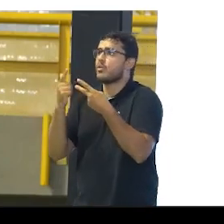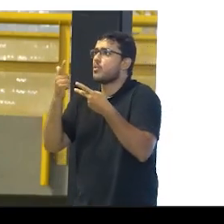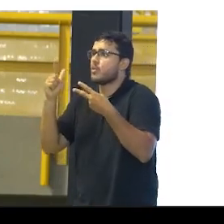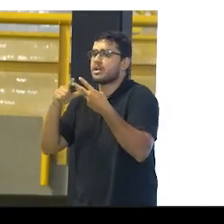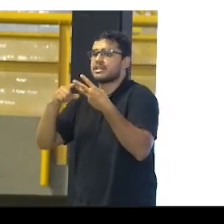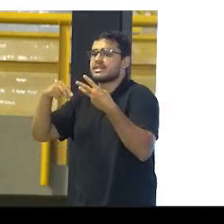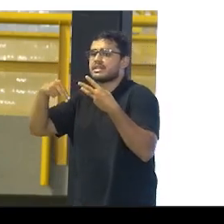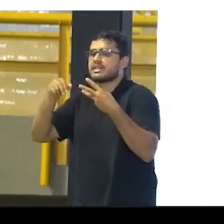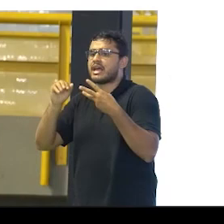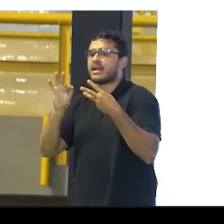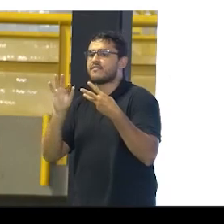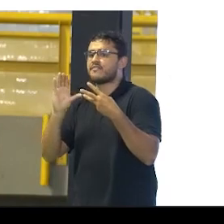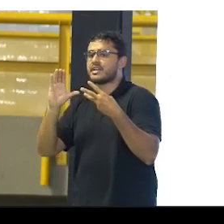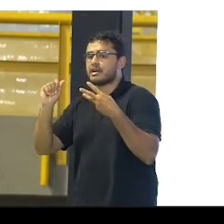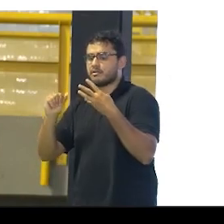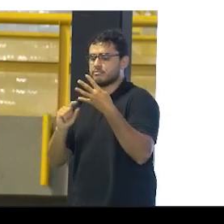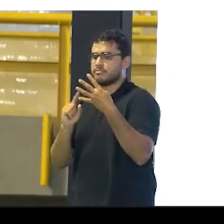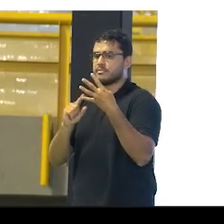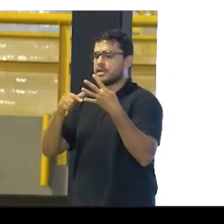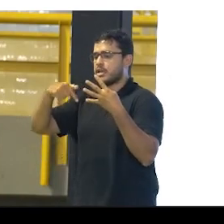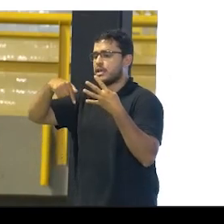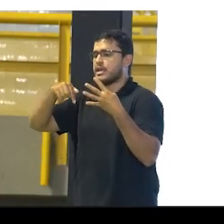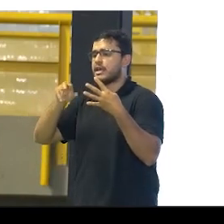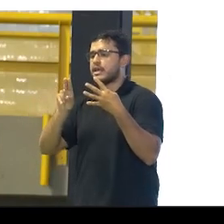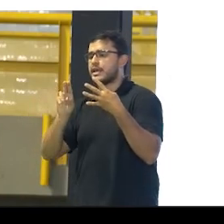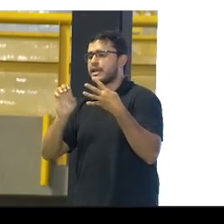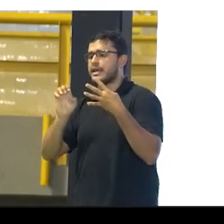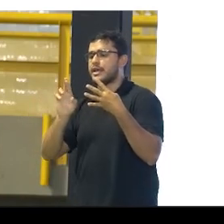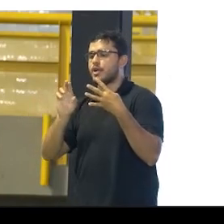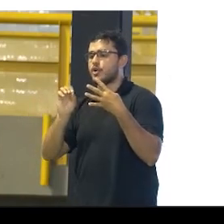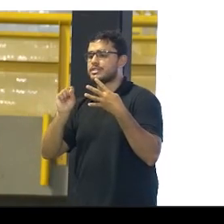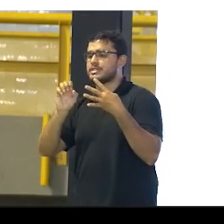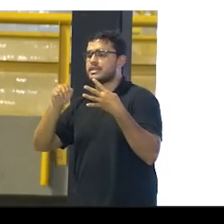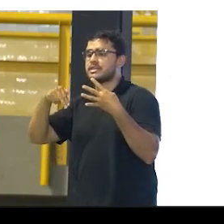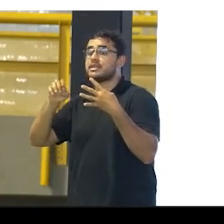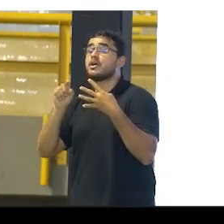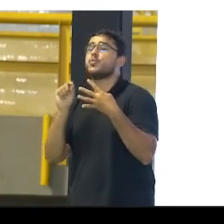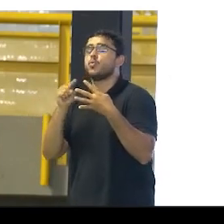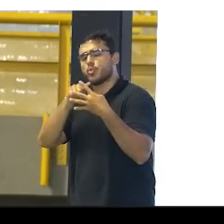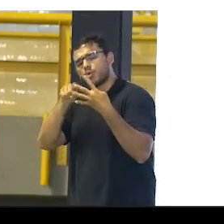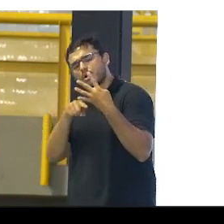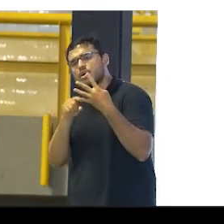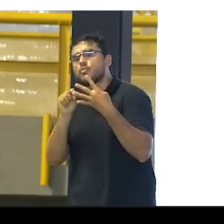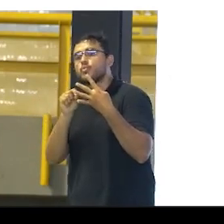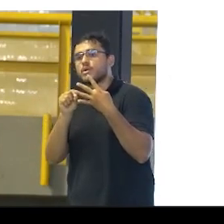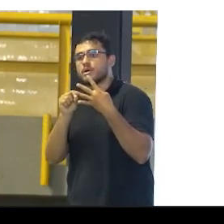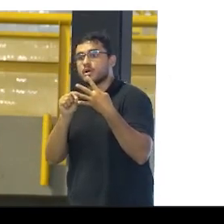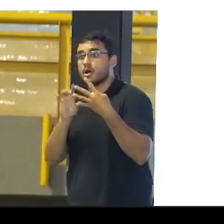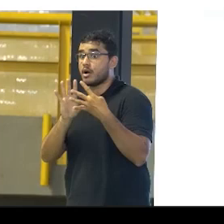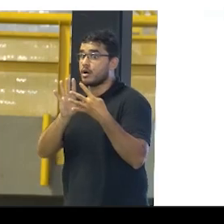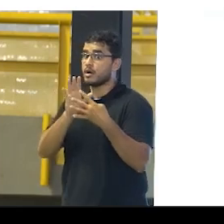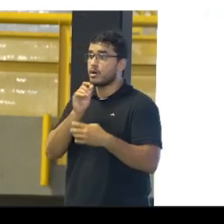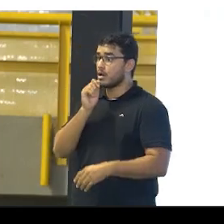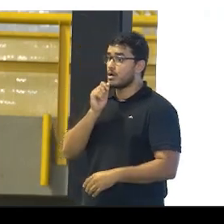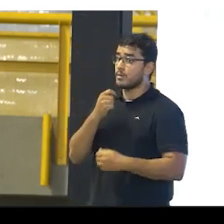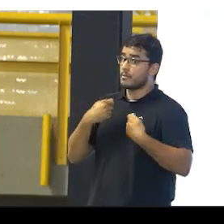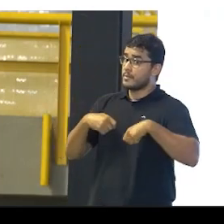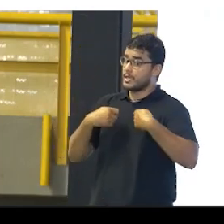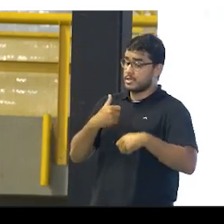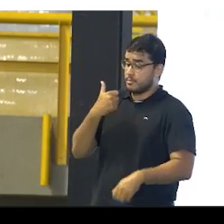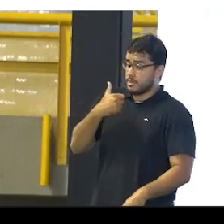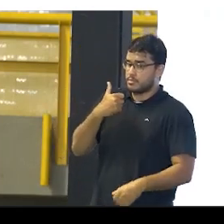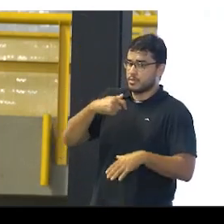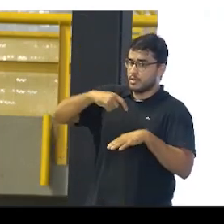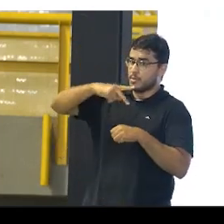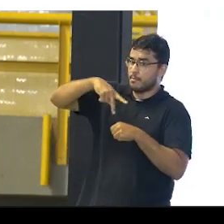demais derivados do petróleo. Mas lembre, o petróleo é a principal fonte de energia, porque além de ser uma fonte de energia, ele revolucionou a